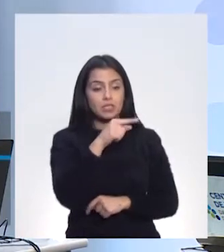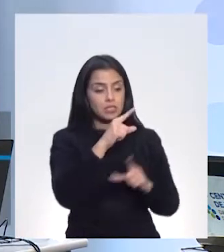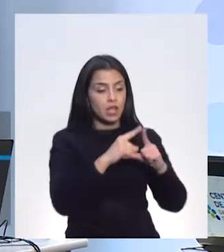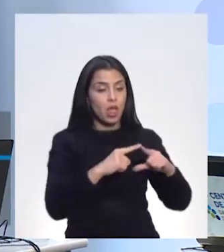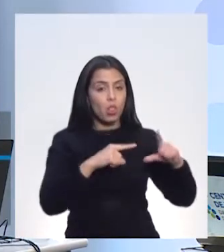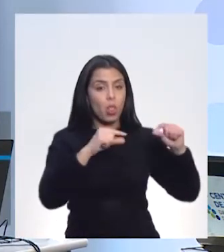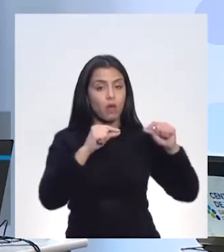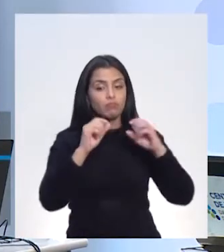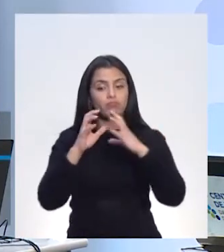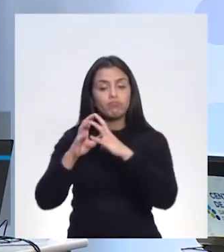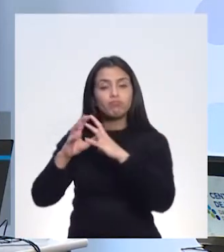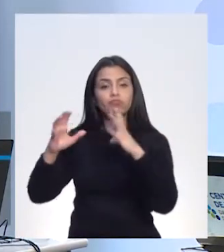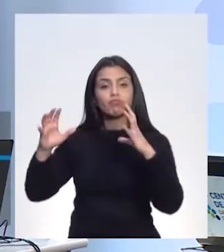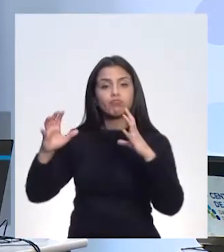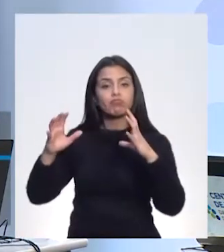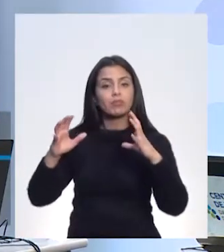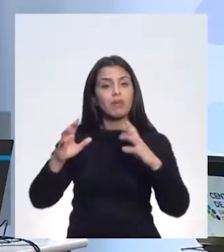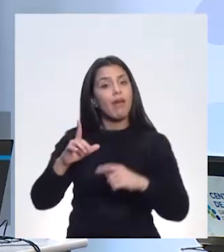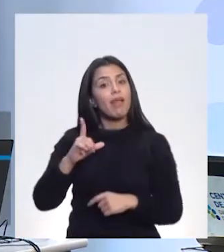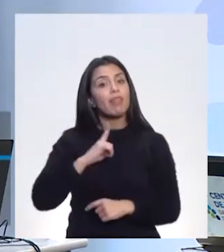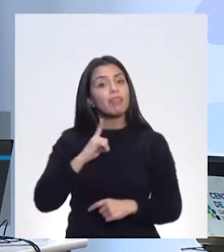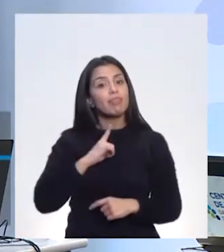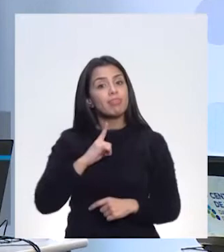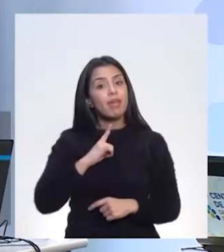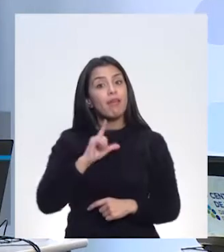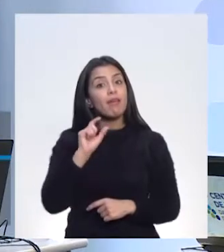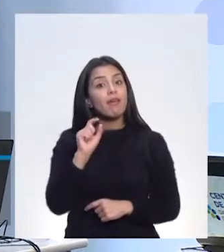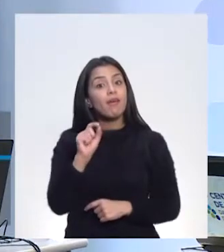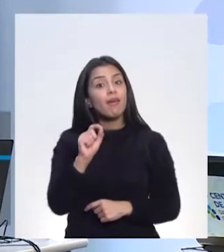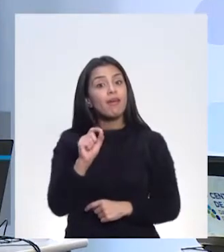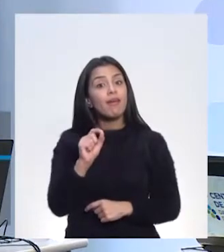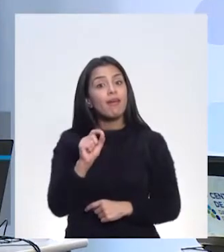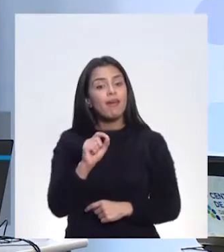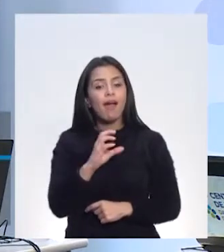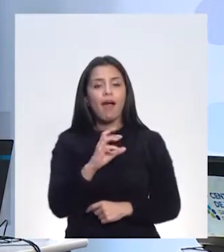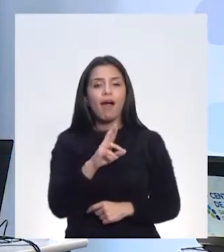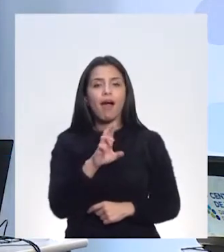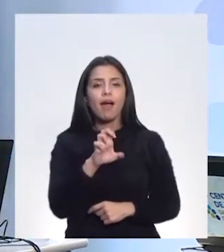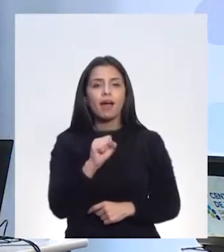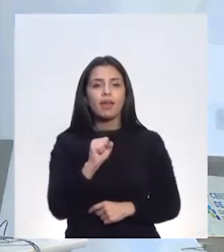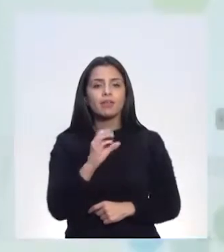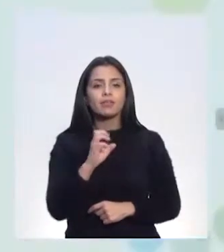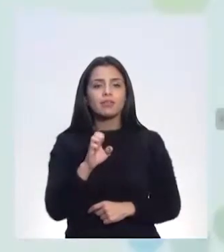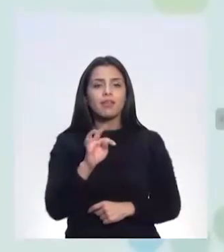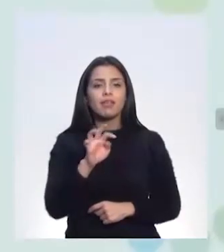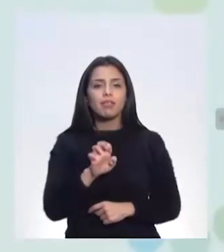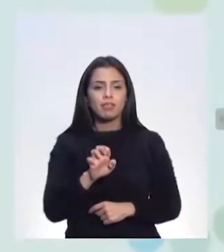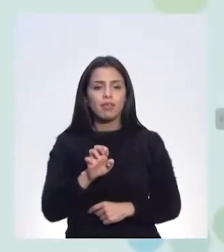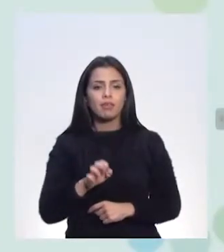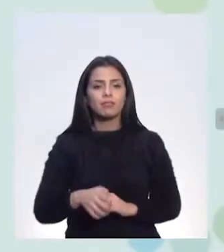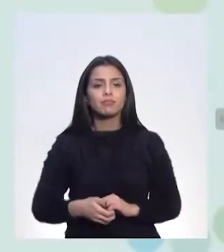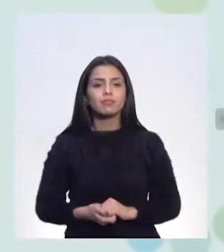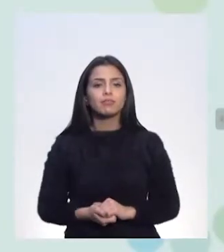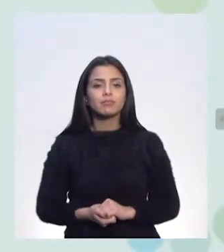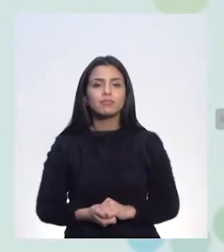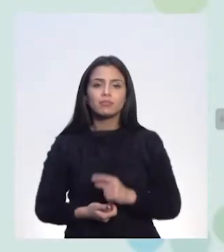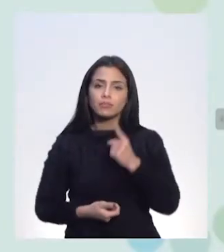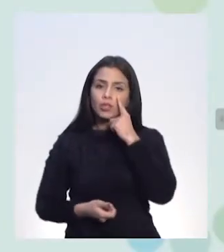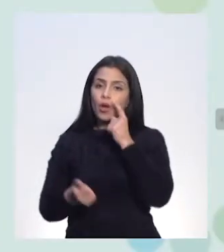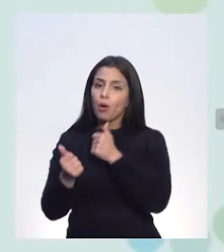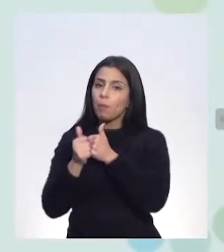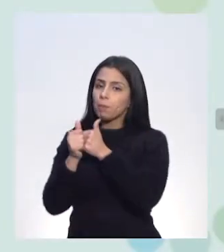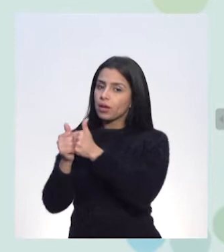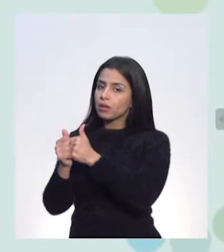para chegar na lua cheia, eu passo pela lua crescente. Então, quando esse gráfico passar no eixo